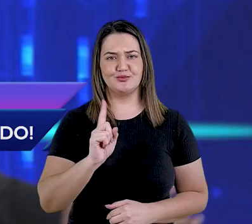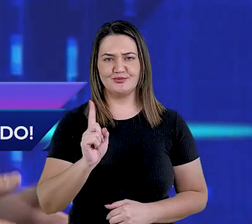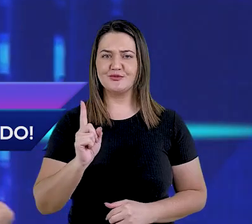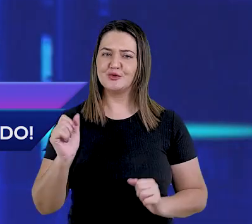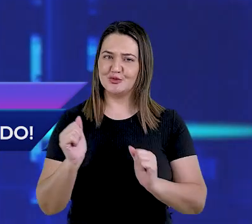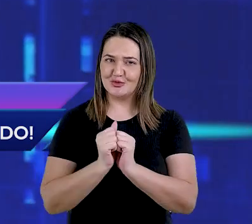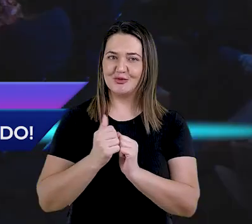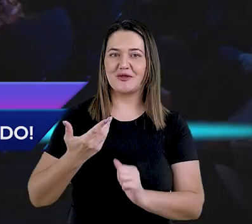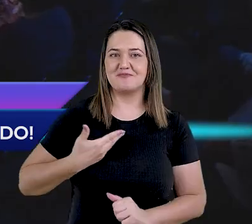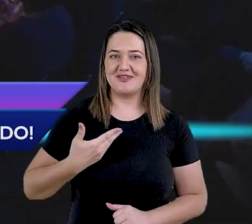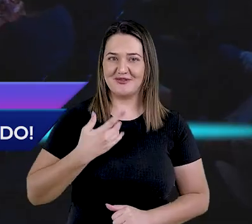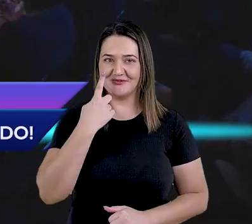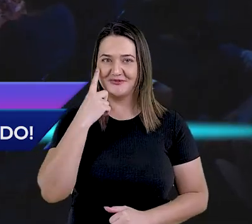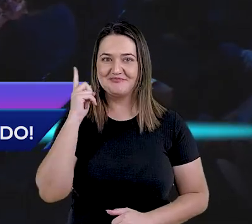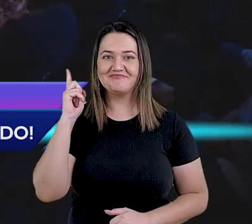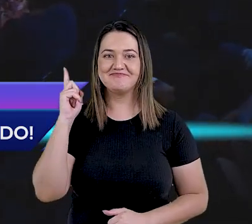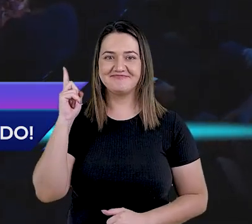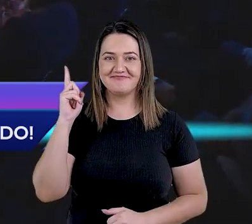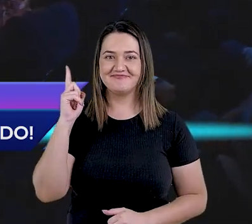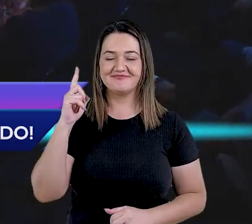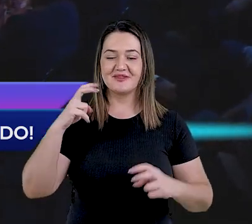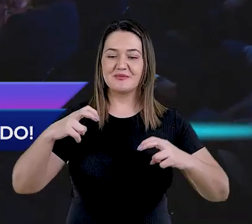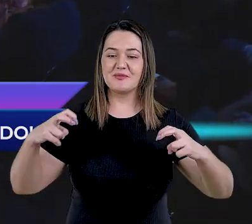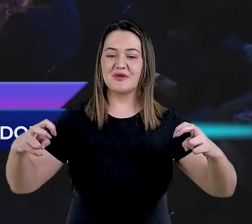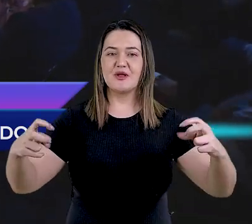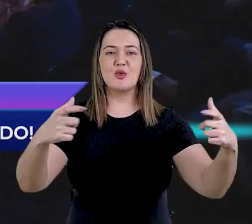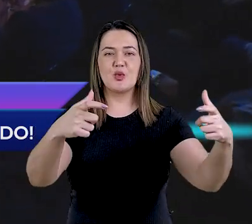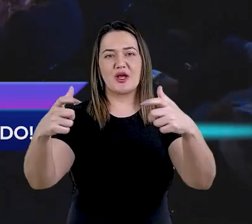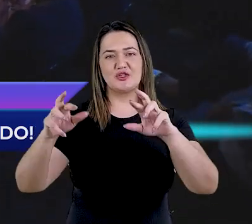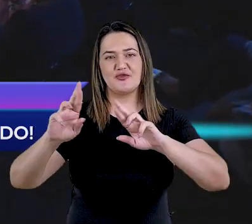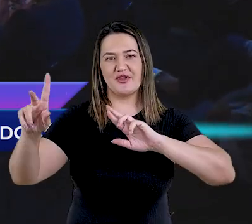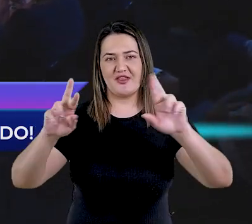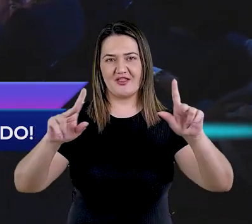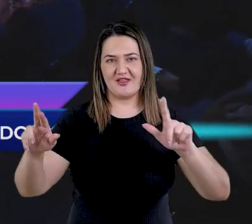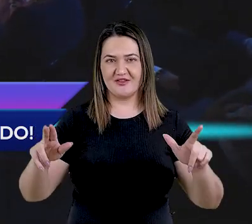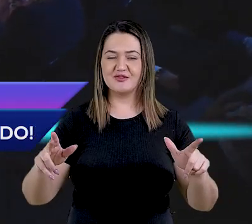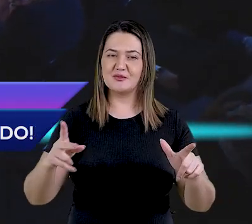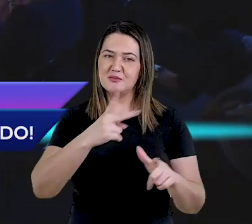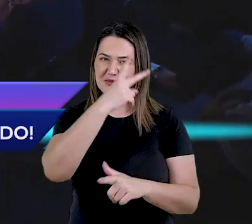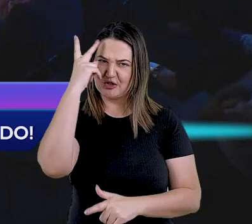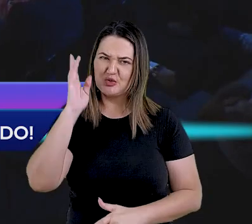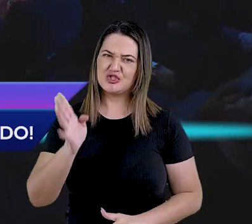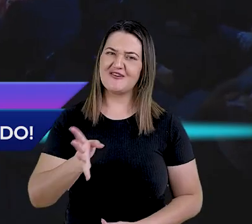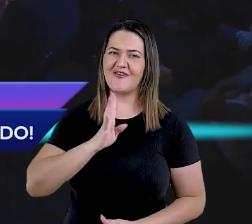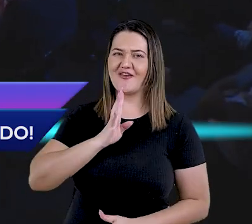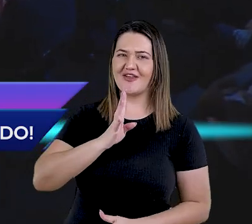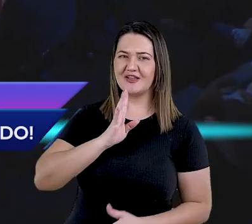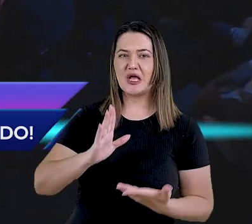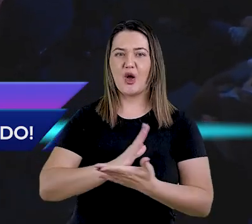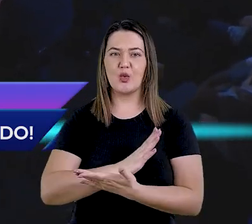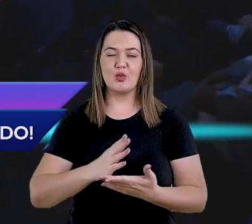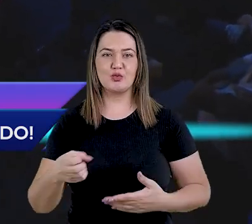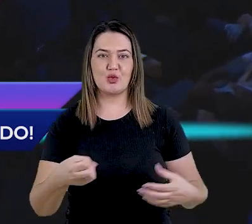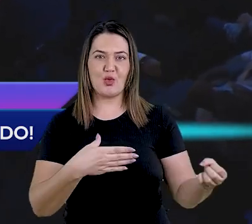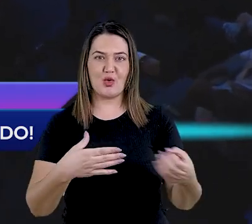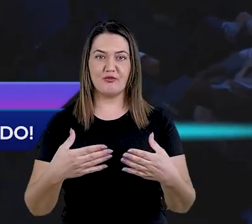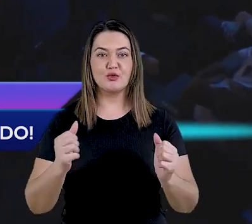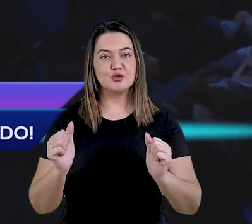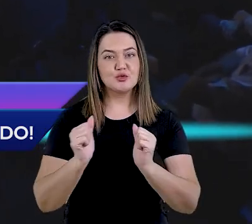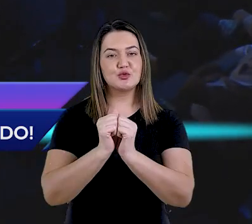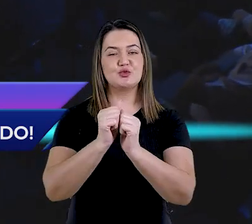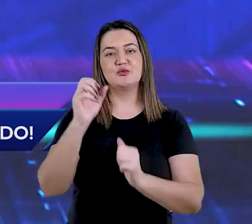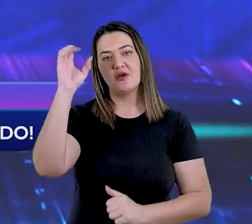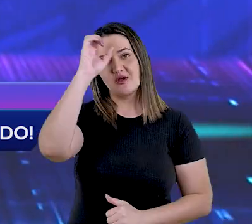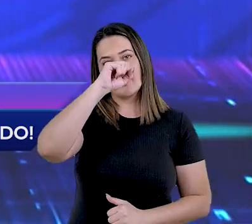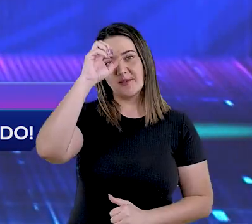sempre acompanhado dos meus amigos, de amigas que vêm de diferentes lugares, pessoas que eu já conheci de outros tempos e que agora juntos estão conosco